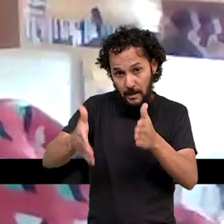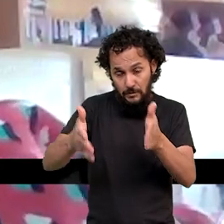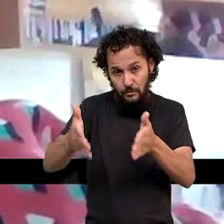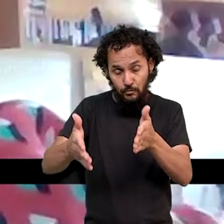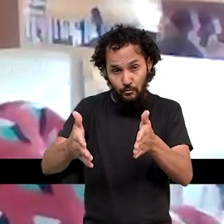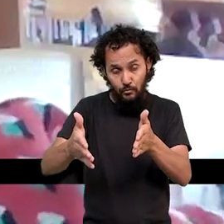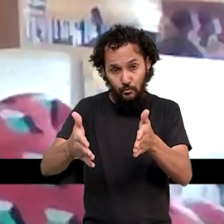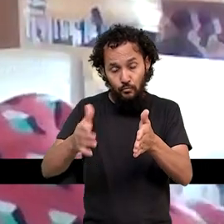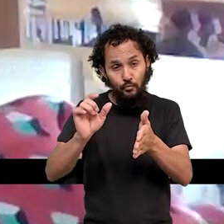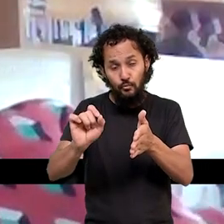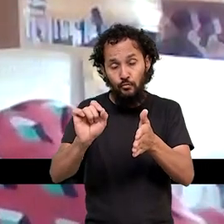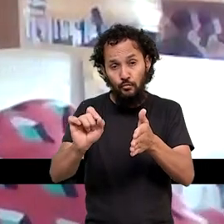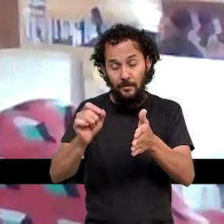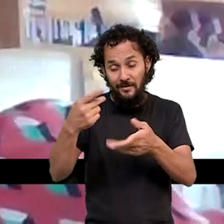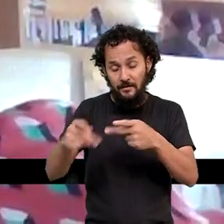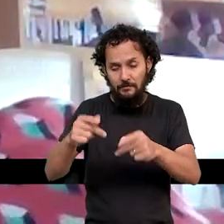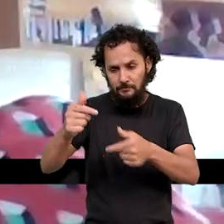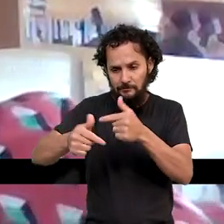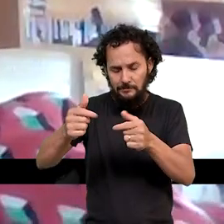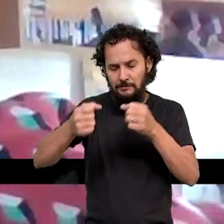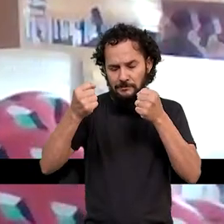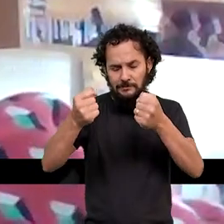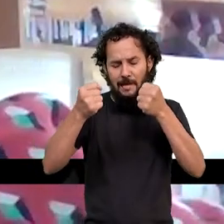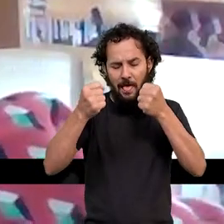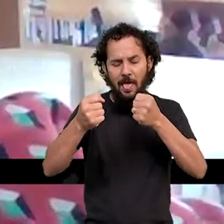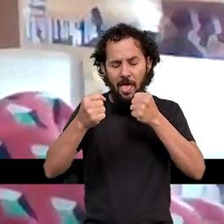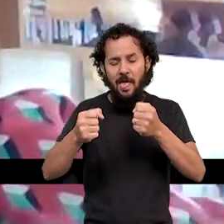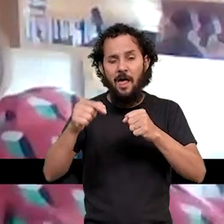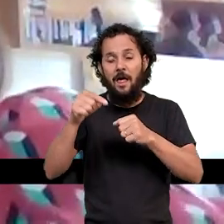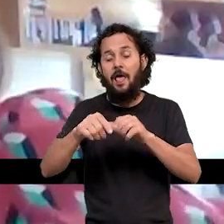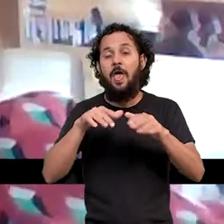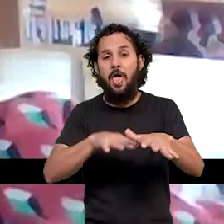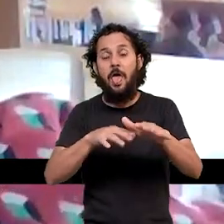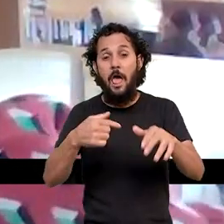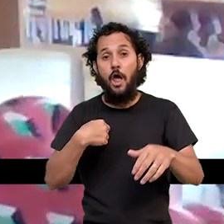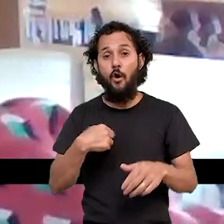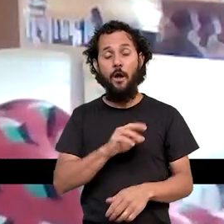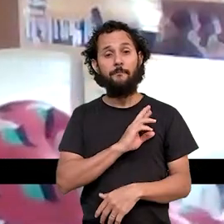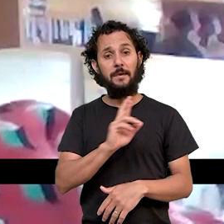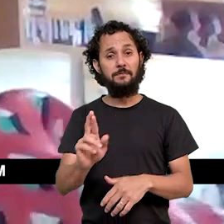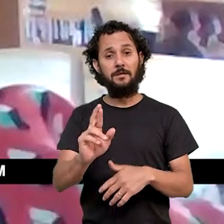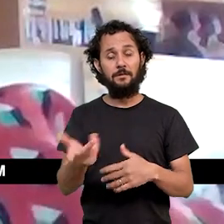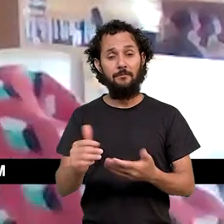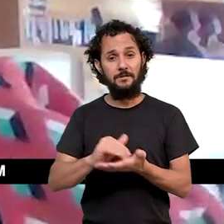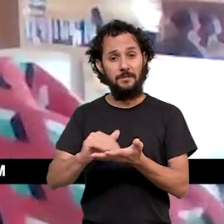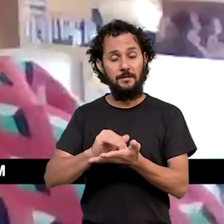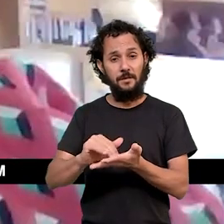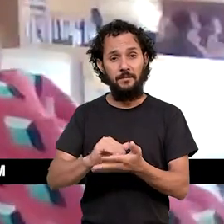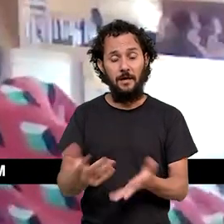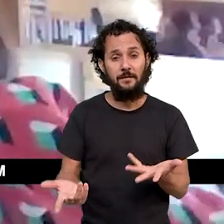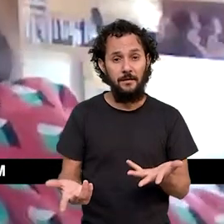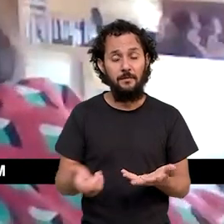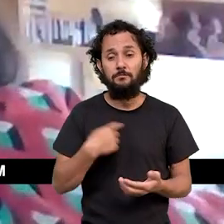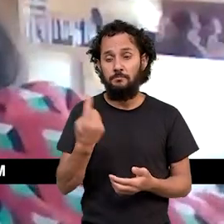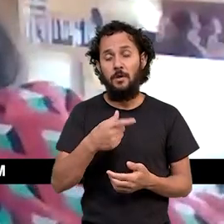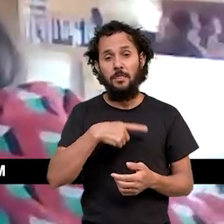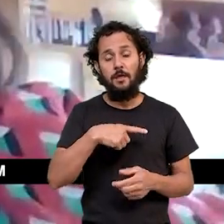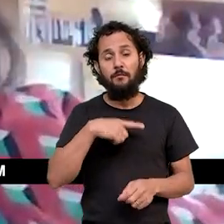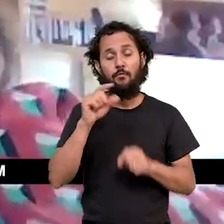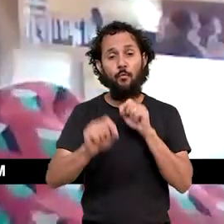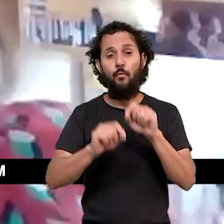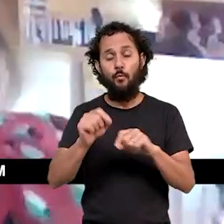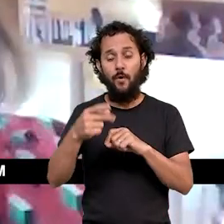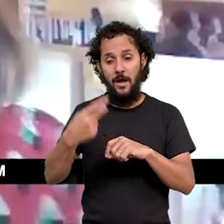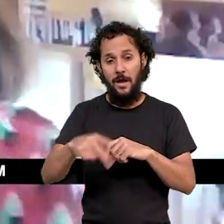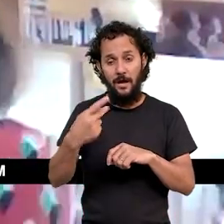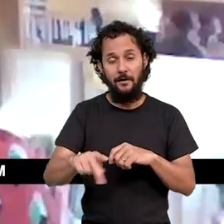período, nesse movimento A Criança e a Constituinte, eu era uma das representantes da secretaria e nós fizemos